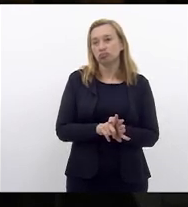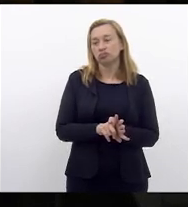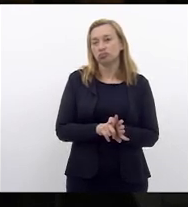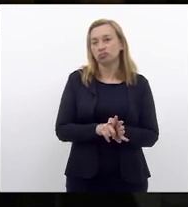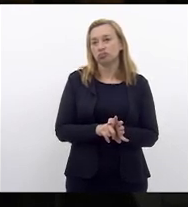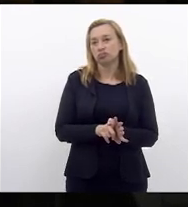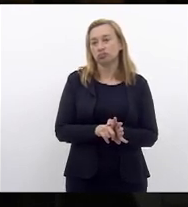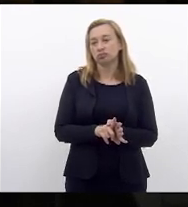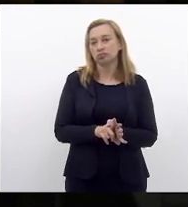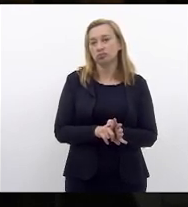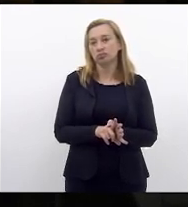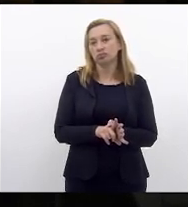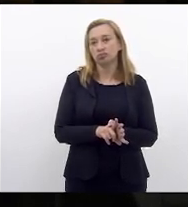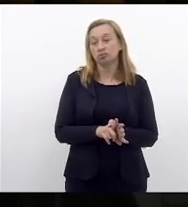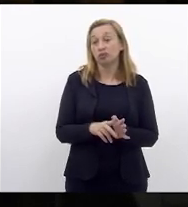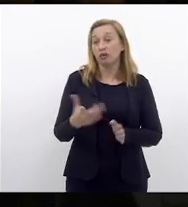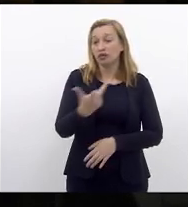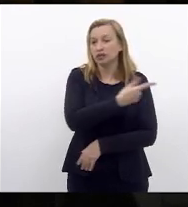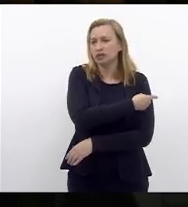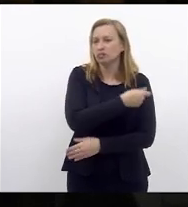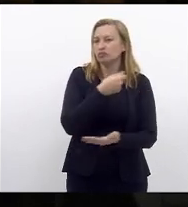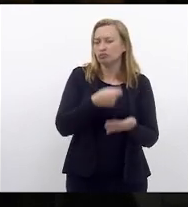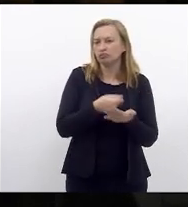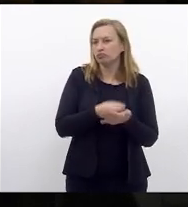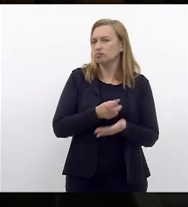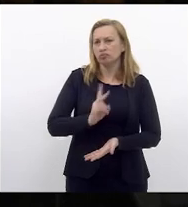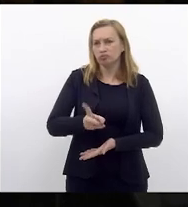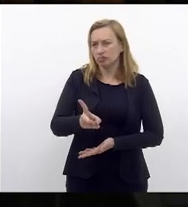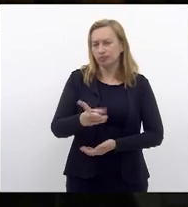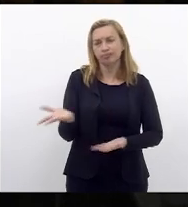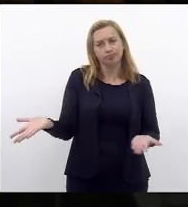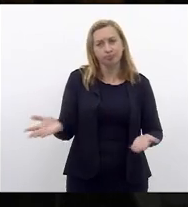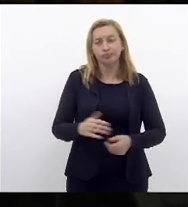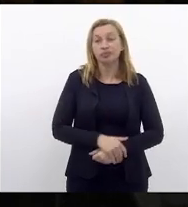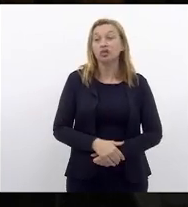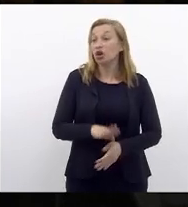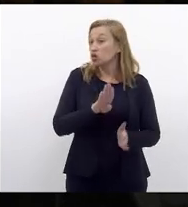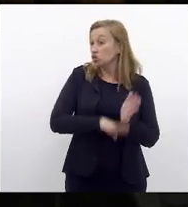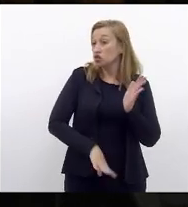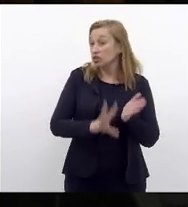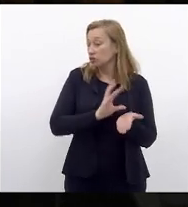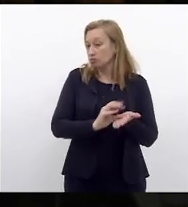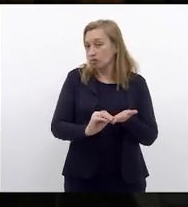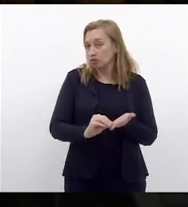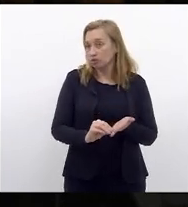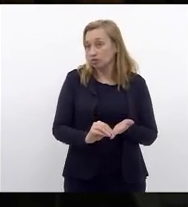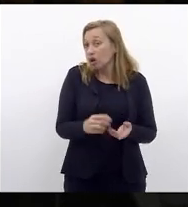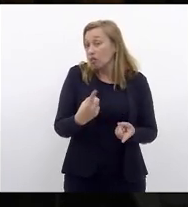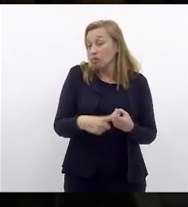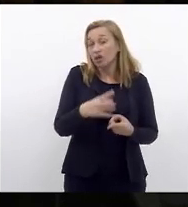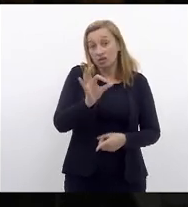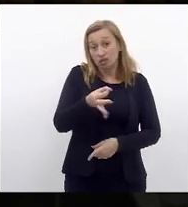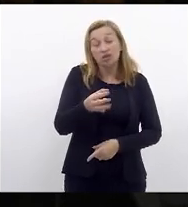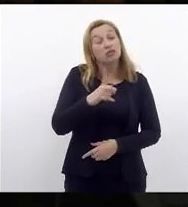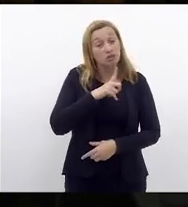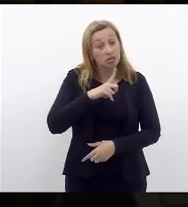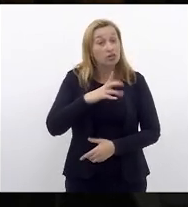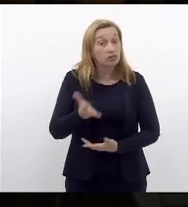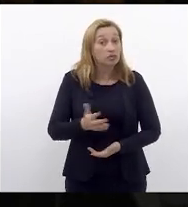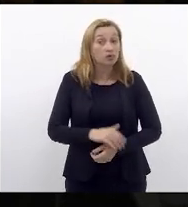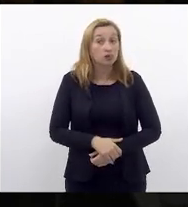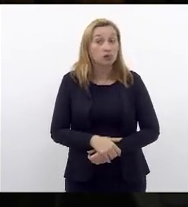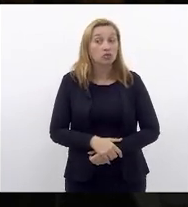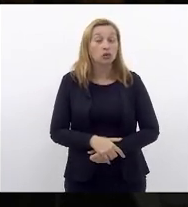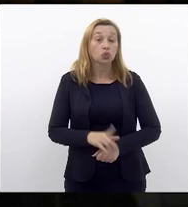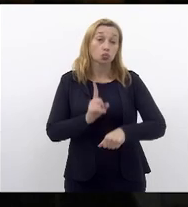para tornar a vacinação obrigatória, como sempre foi. Eu tirei de pauta, porque eu tinha certeza que